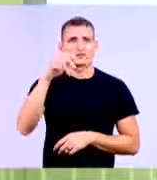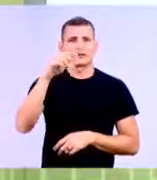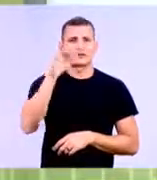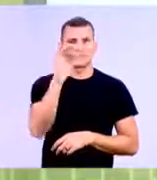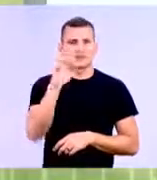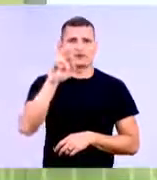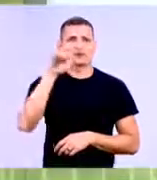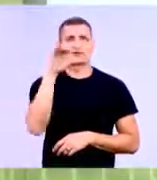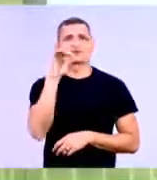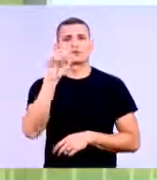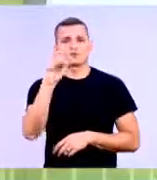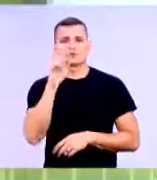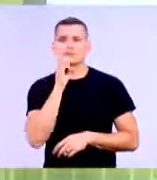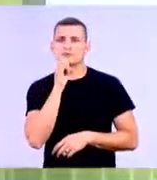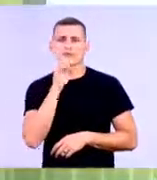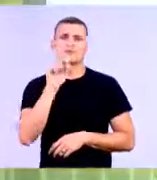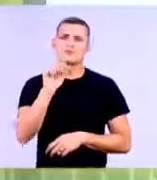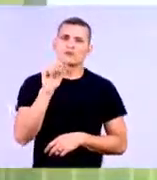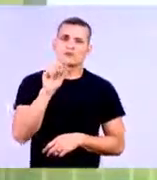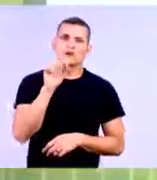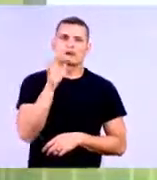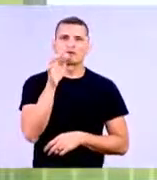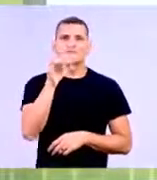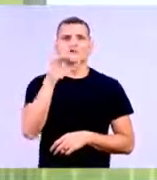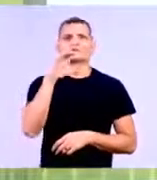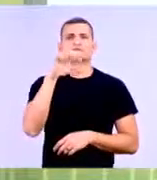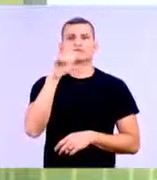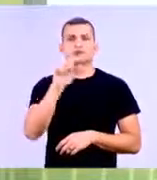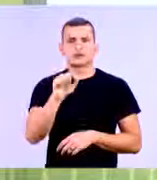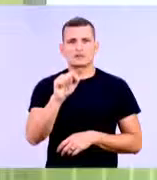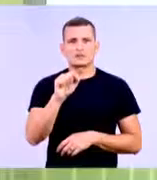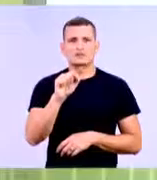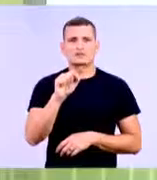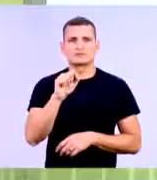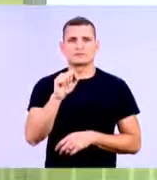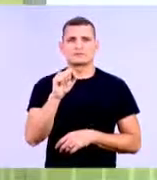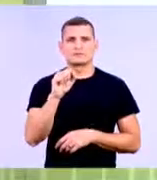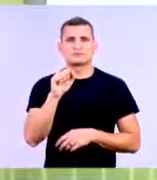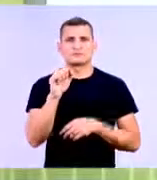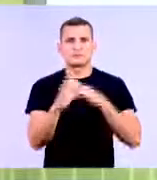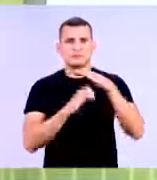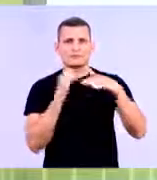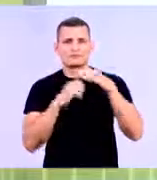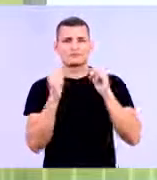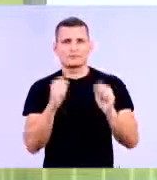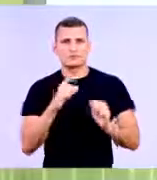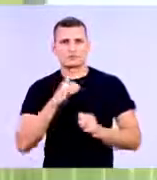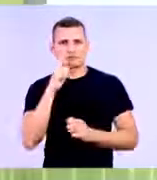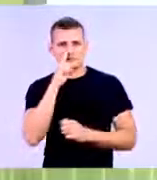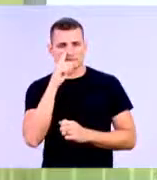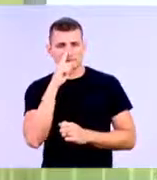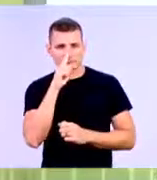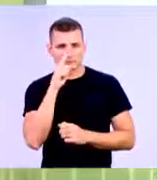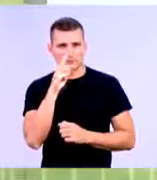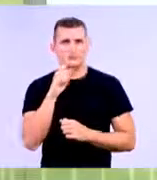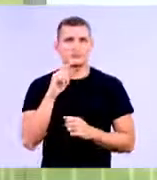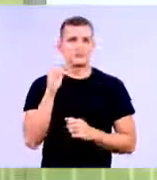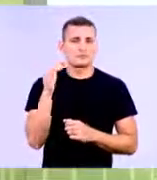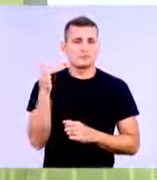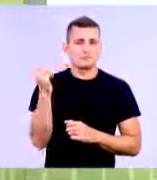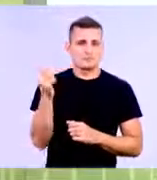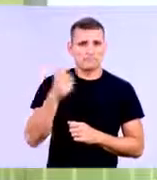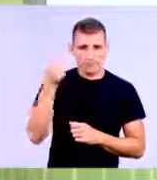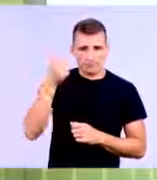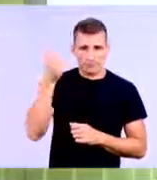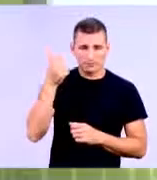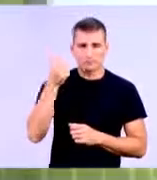que é uma parte física da minha empresa que possa estar vulnerável? Primeiro, a instalação elétrica. Quanto